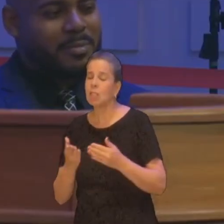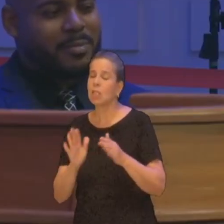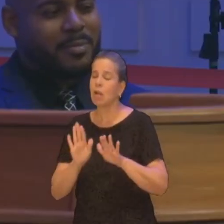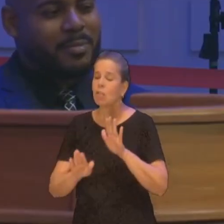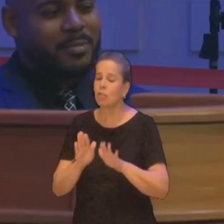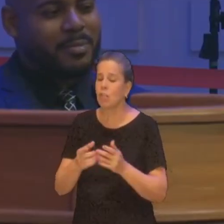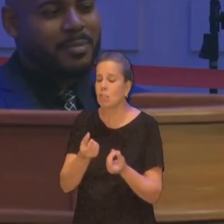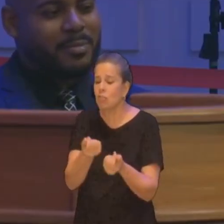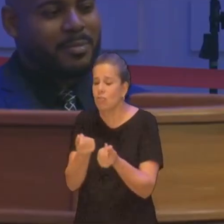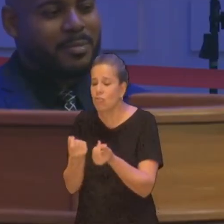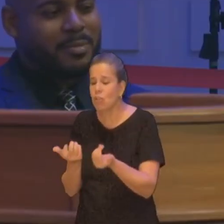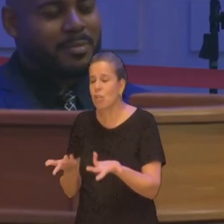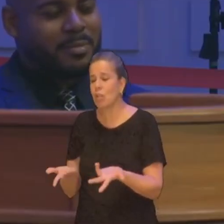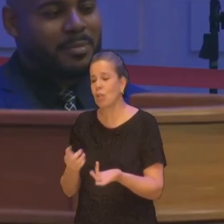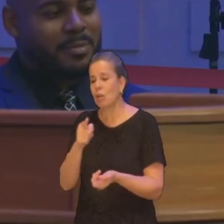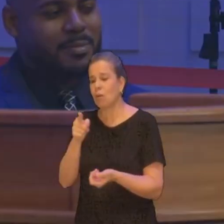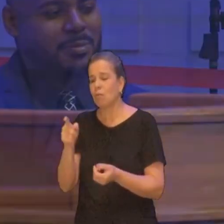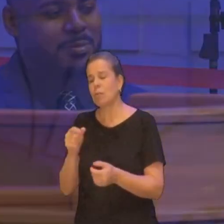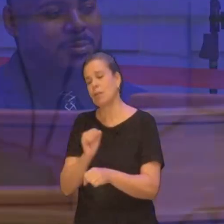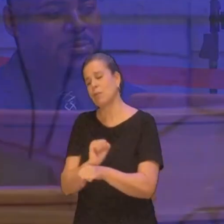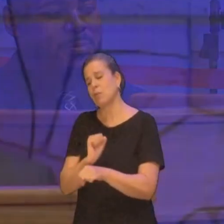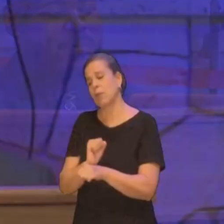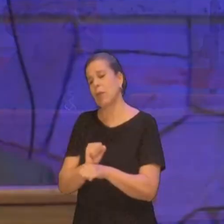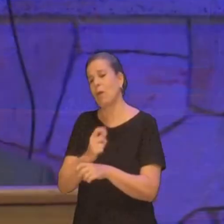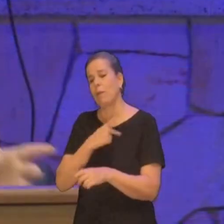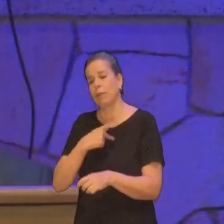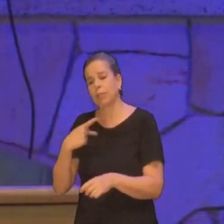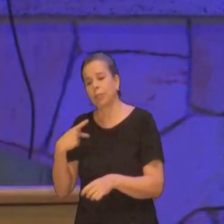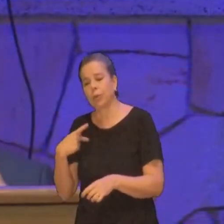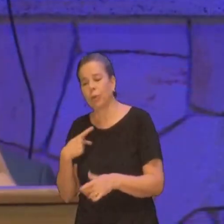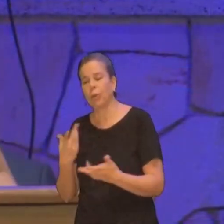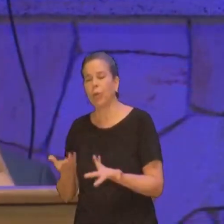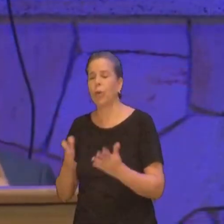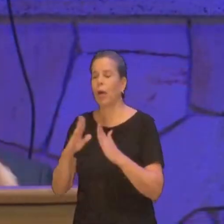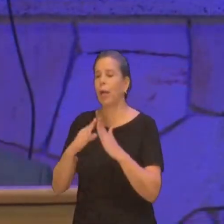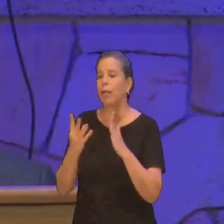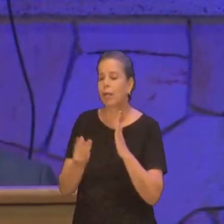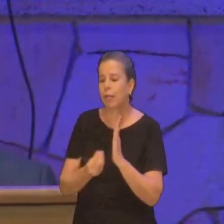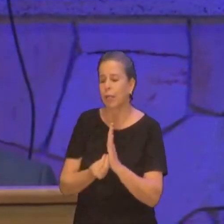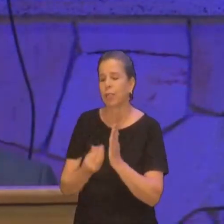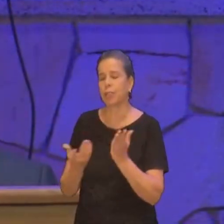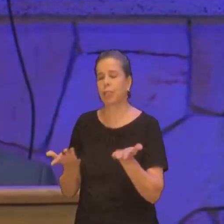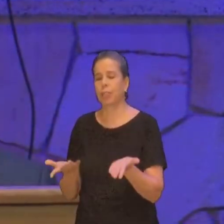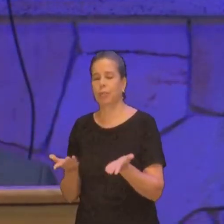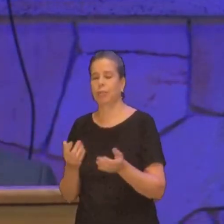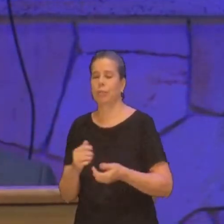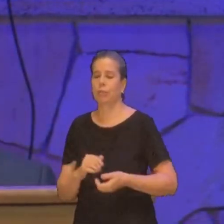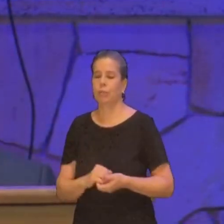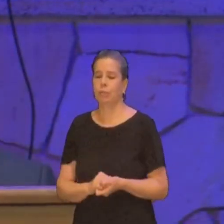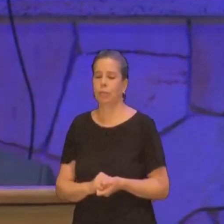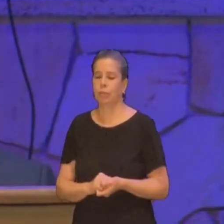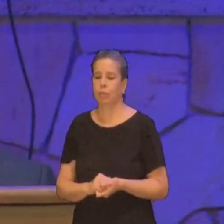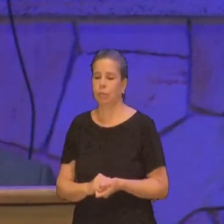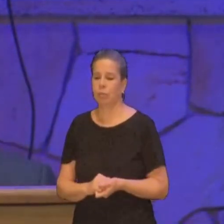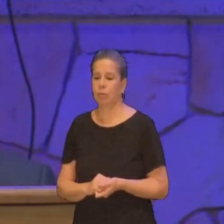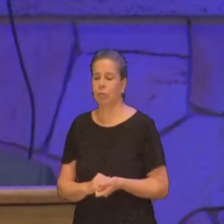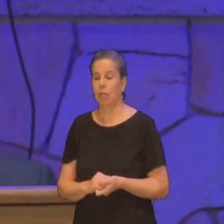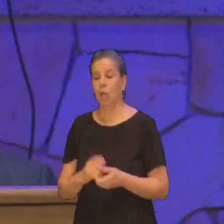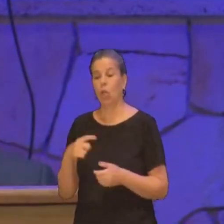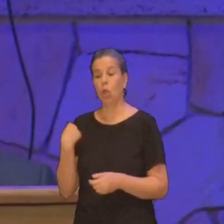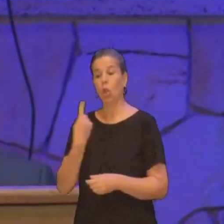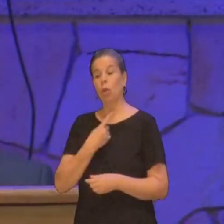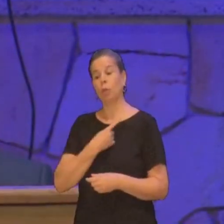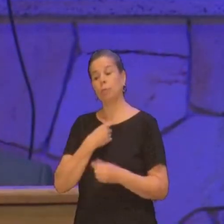vai esperar o pastor fazer um mover. Você vai esperar a igreja criar uma campanha. E isso devia partir de